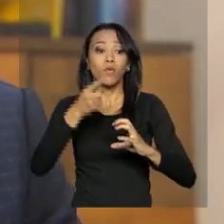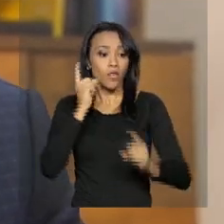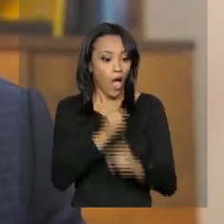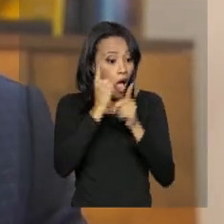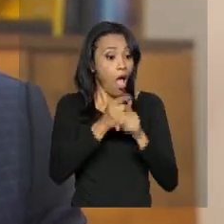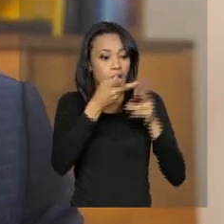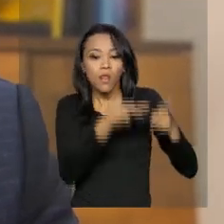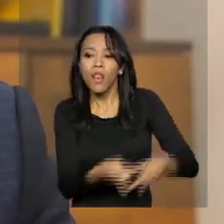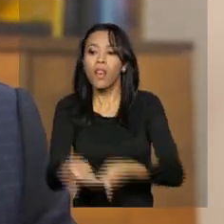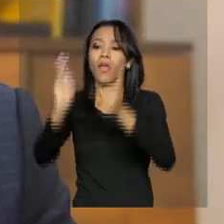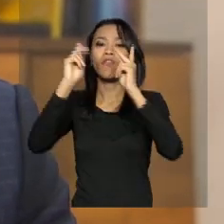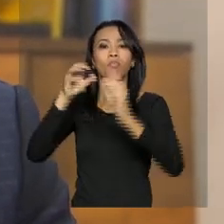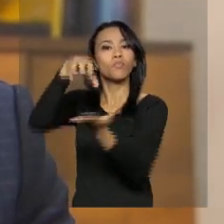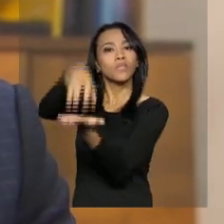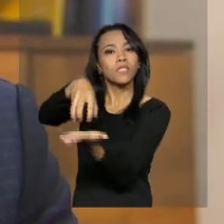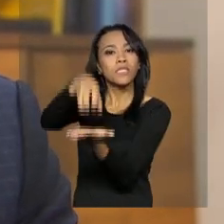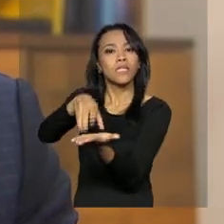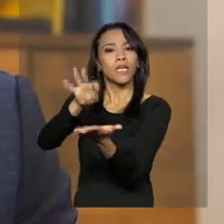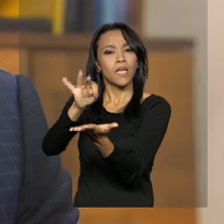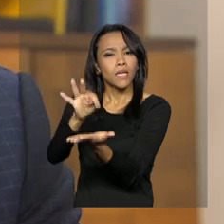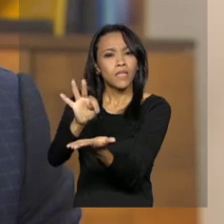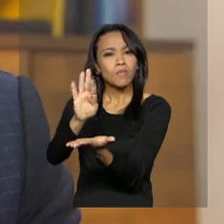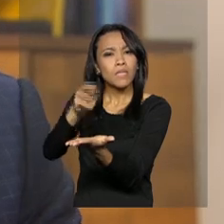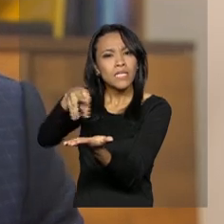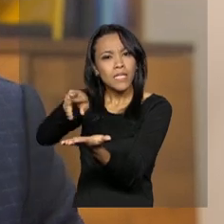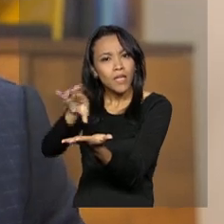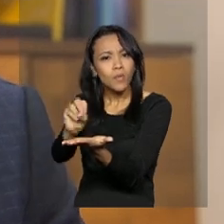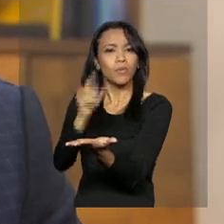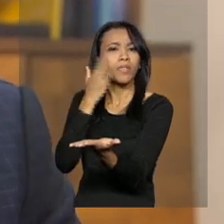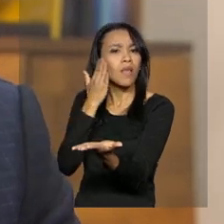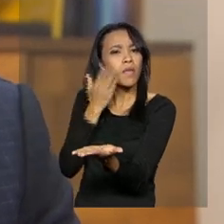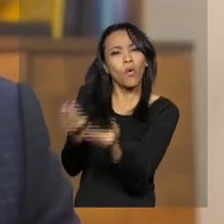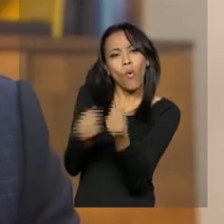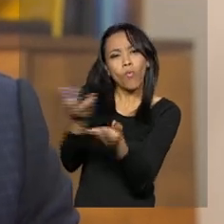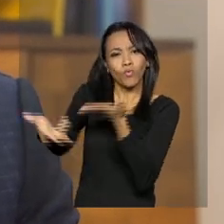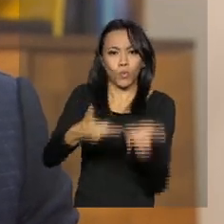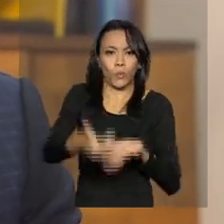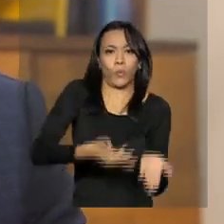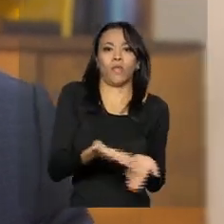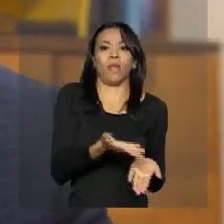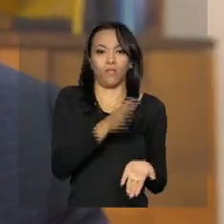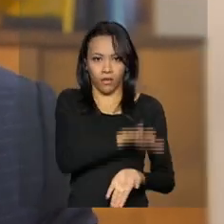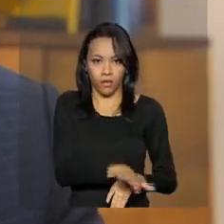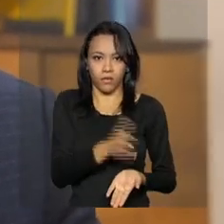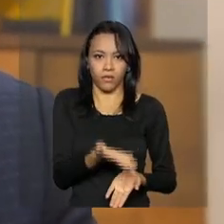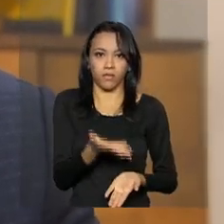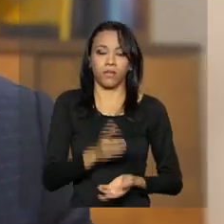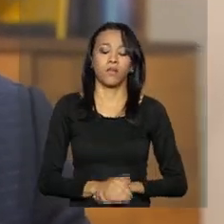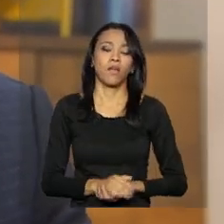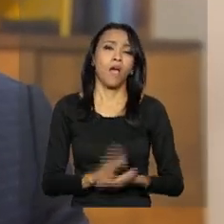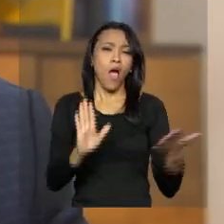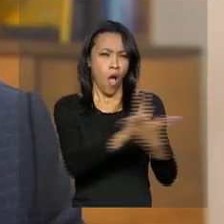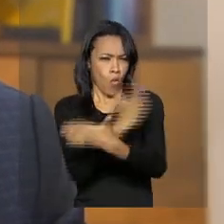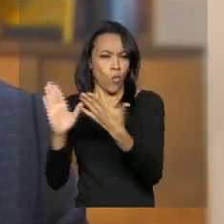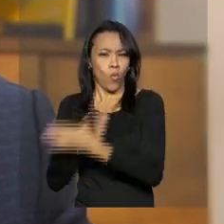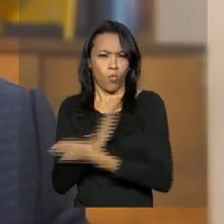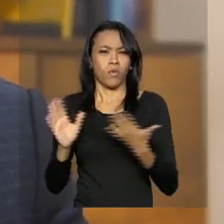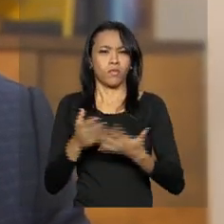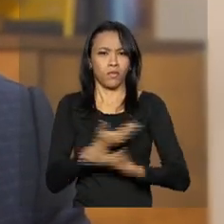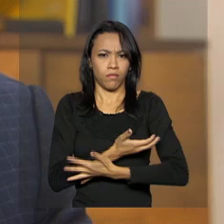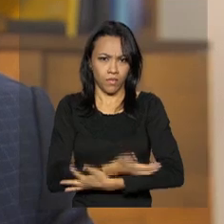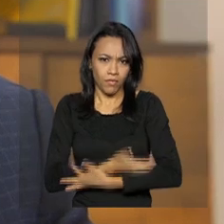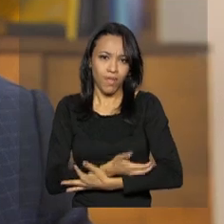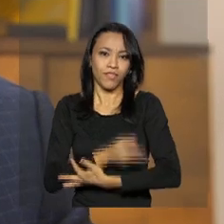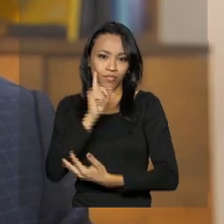seja capaz de fazer o diagnóstico completo dessa criança algumas delas que são suspeitas